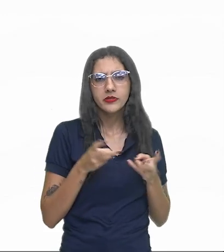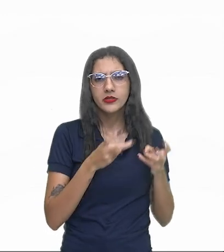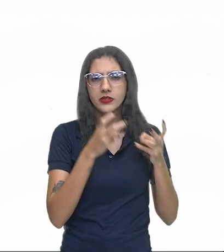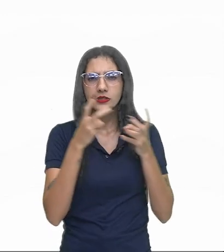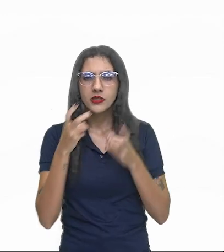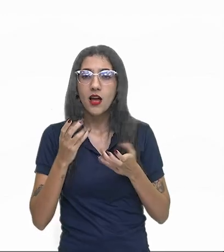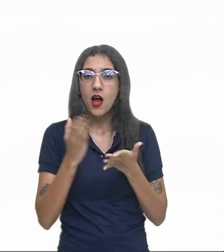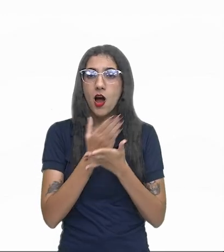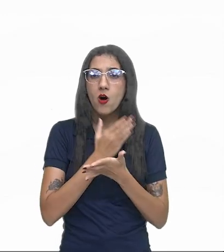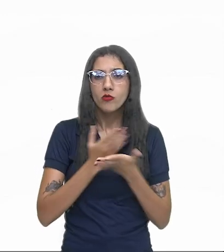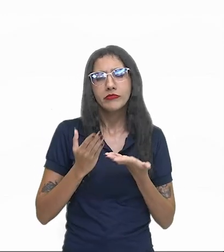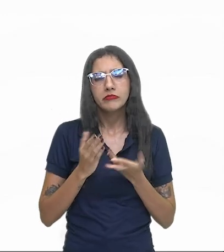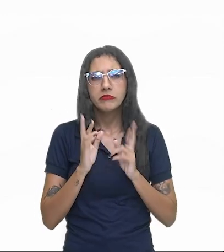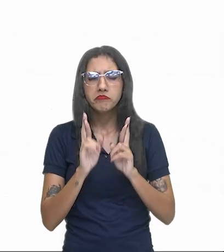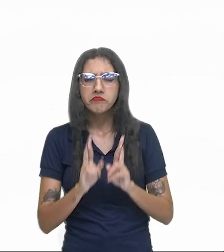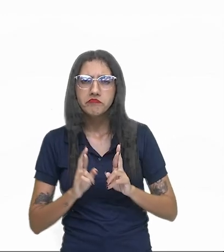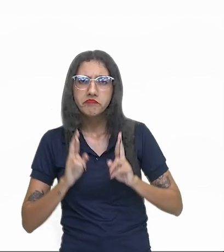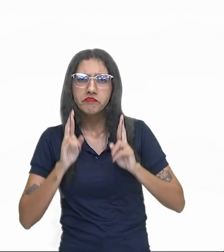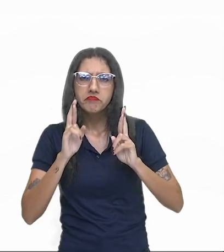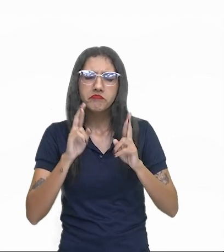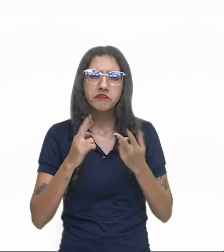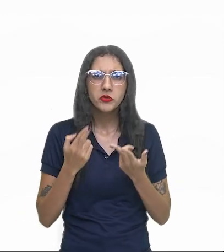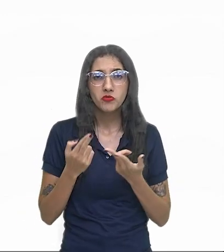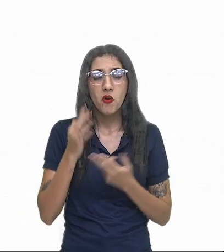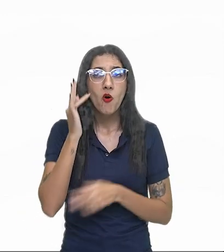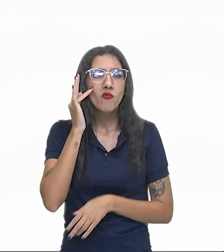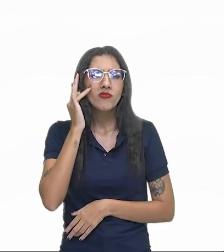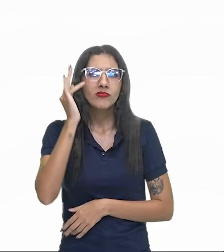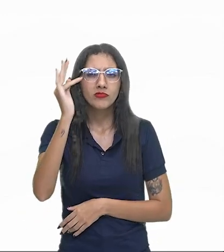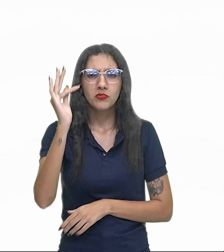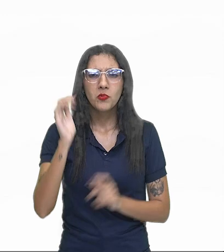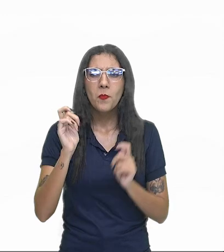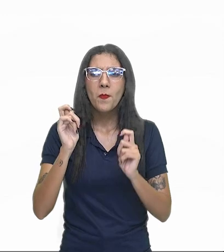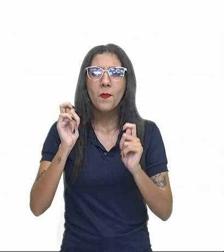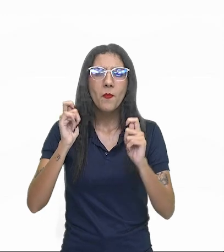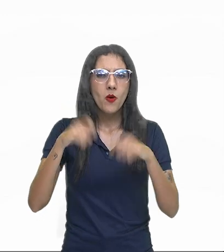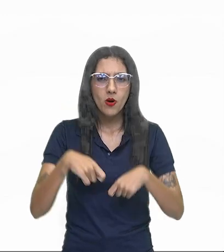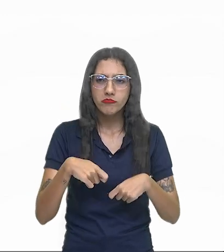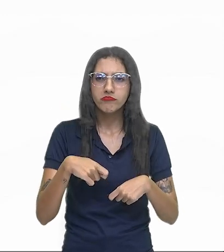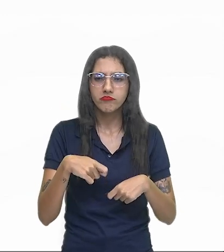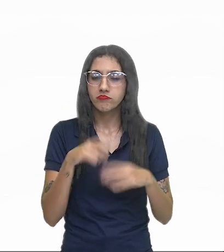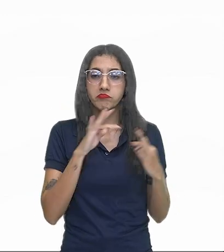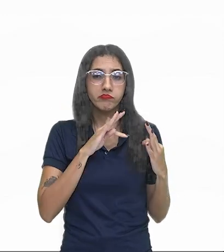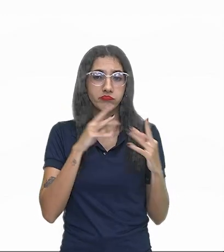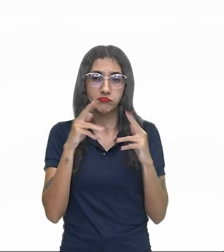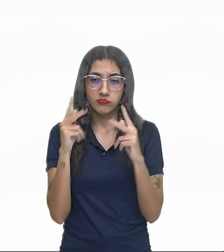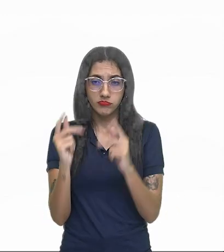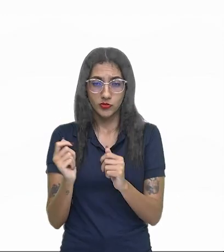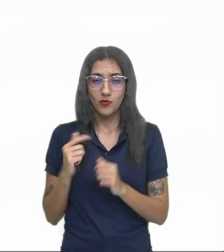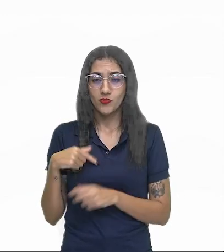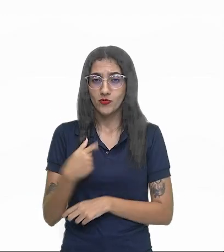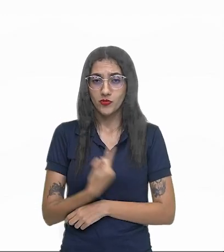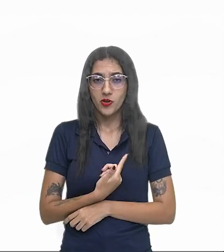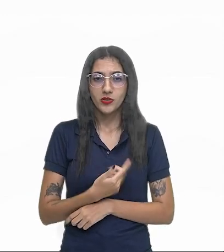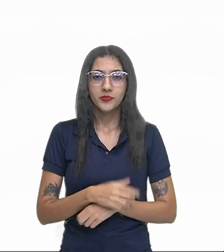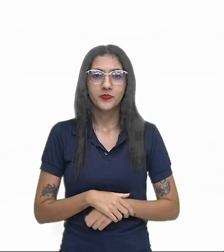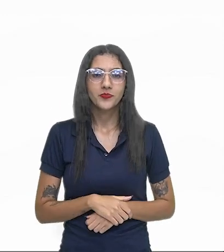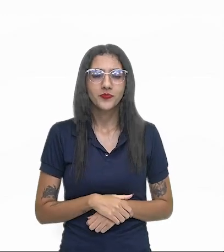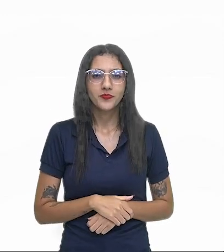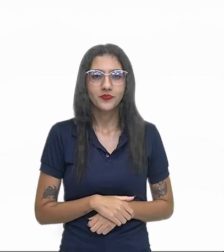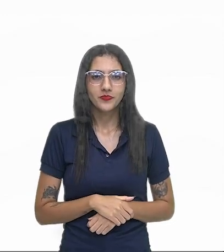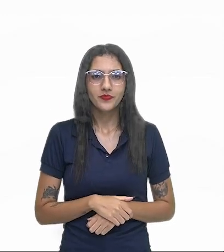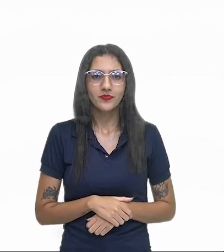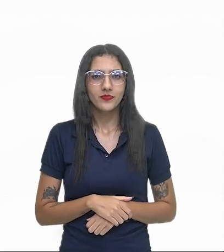dos futuros possíveis que se abrem para todos nós. Mais uma vez, não